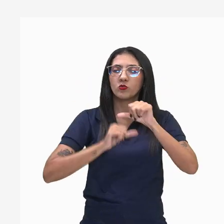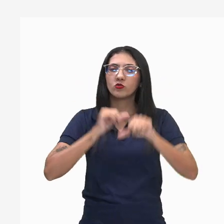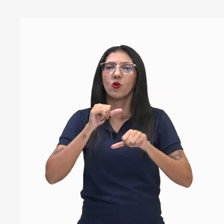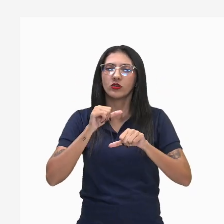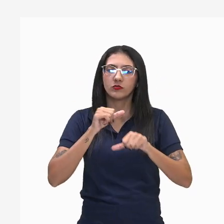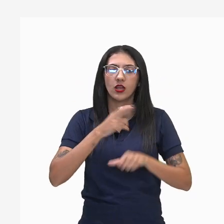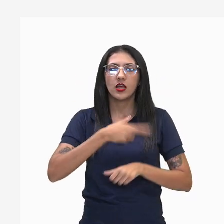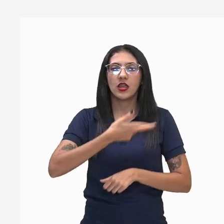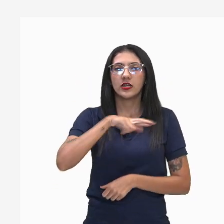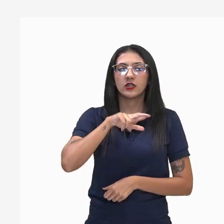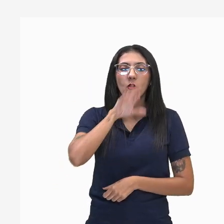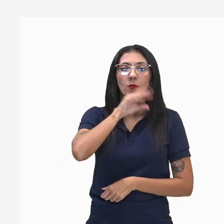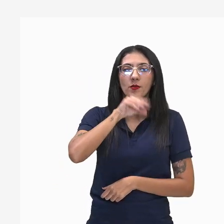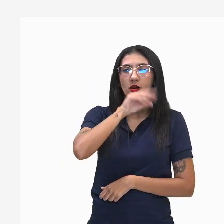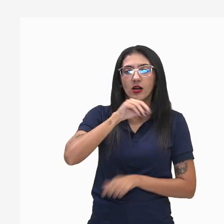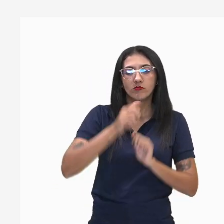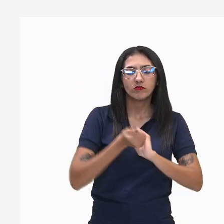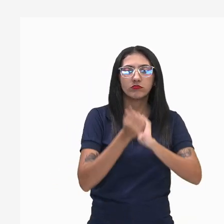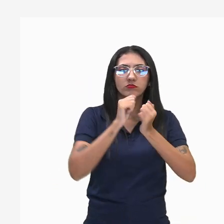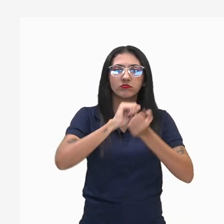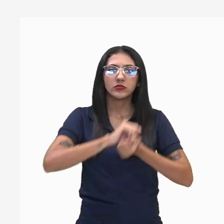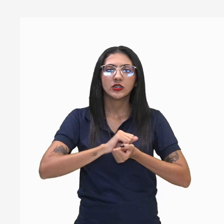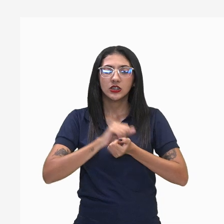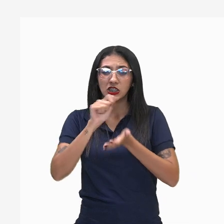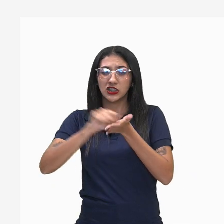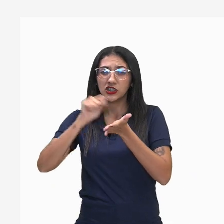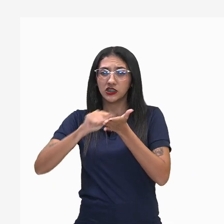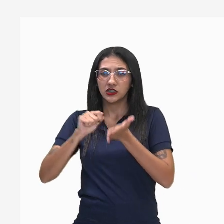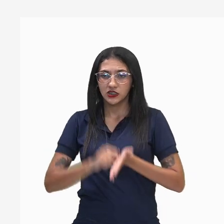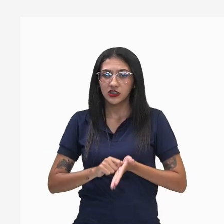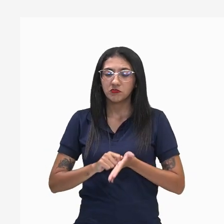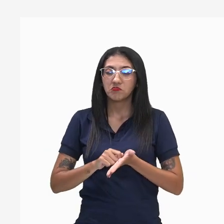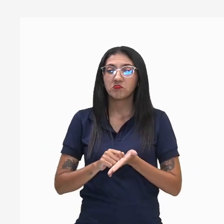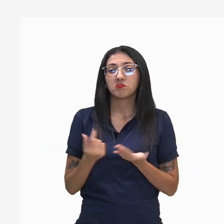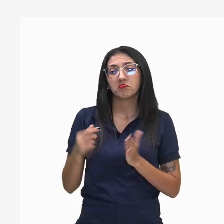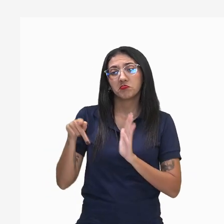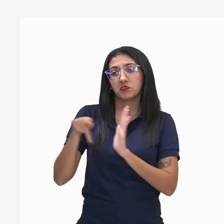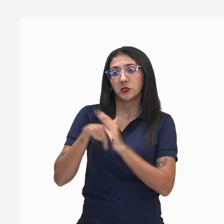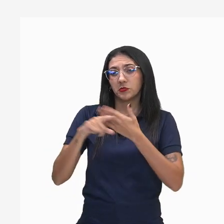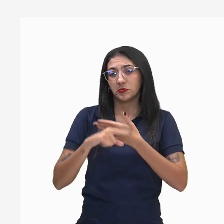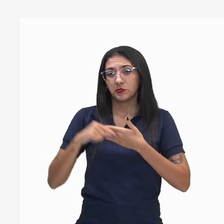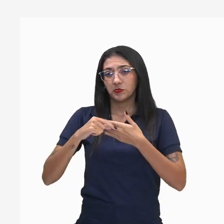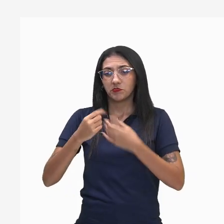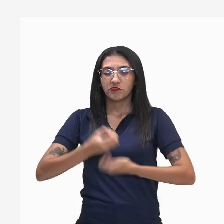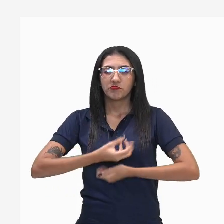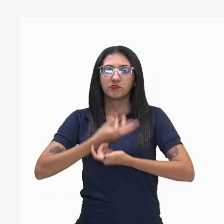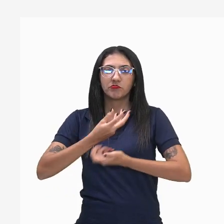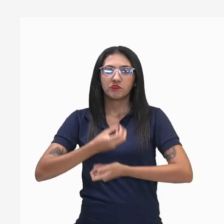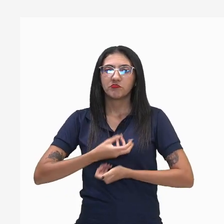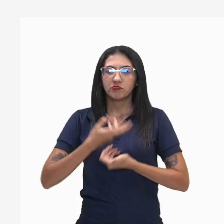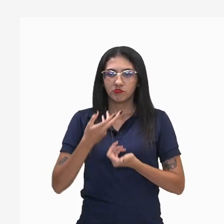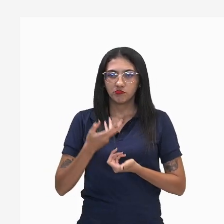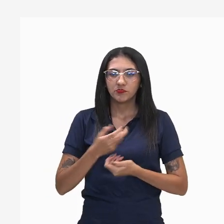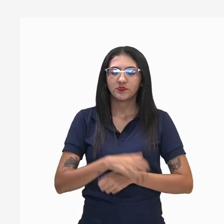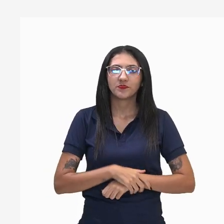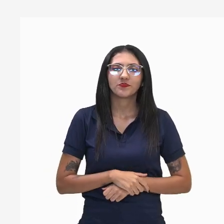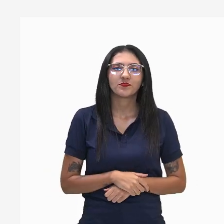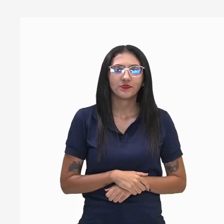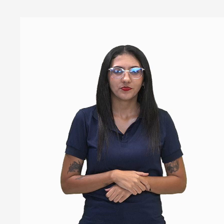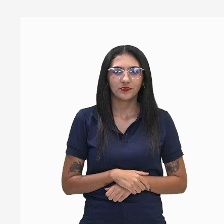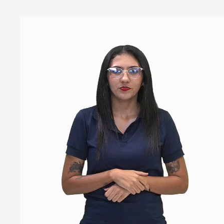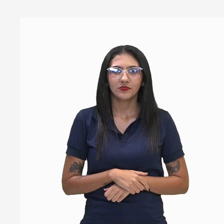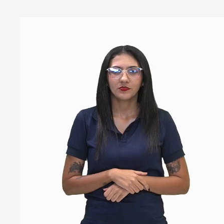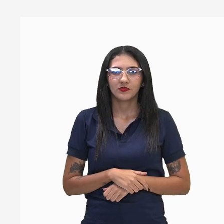para uma religião escrita acontece por meio de poetas gregos, os poetas rapsódos, né? A maioria